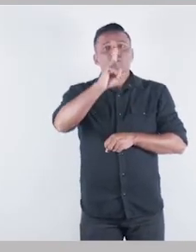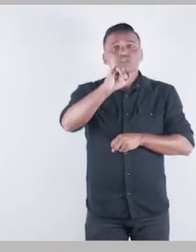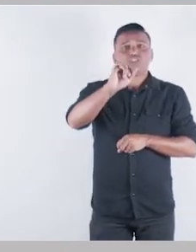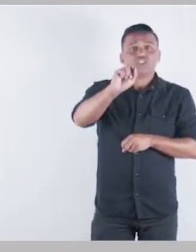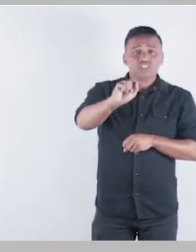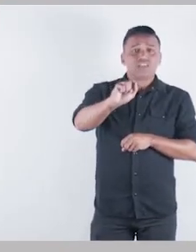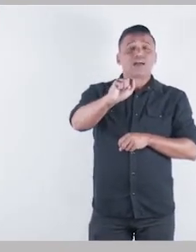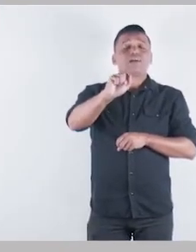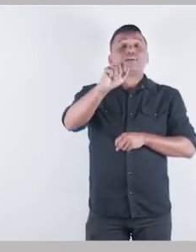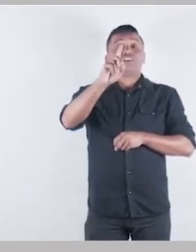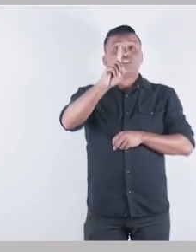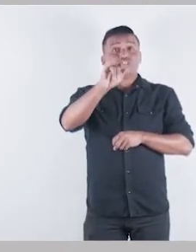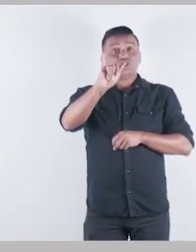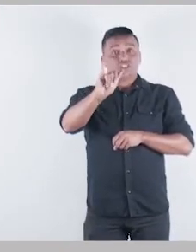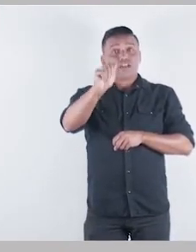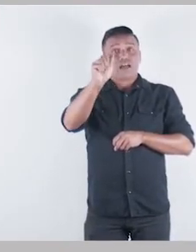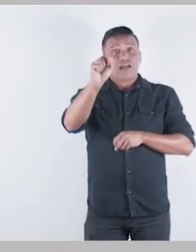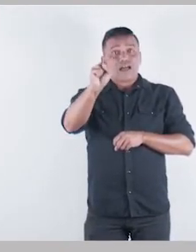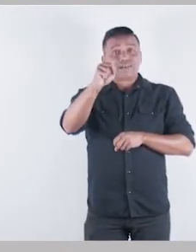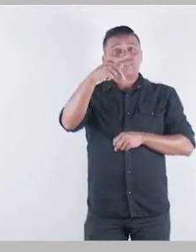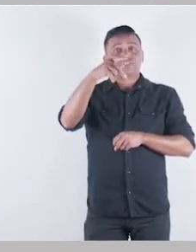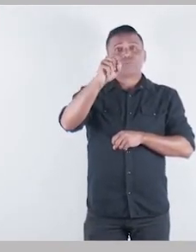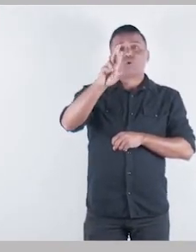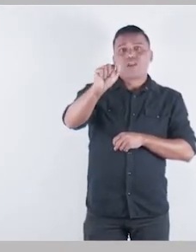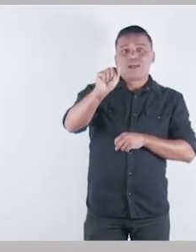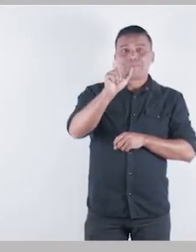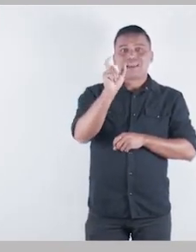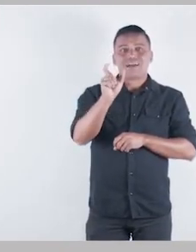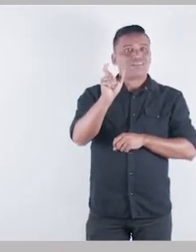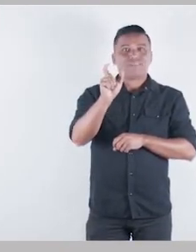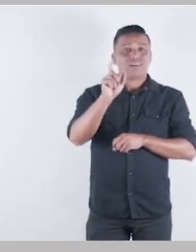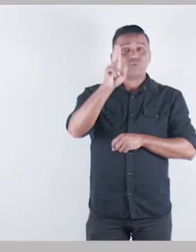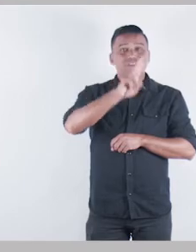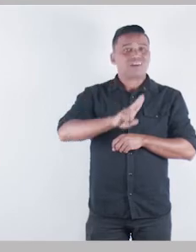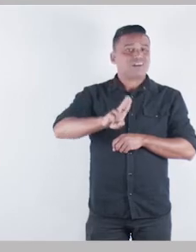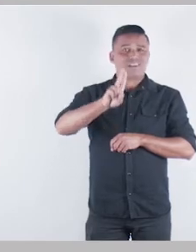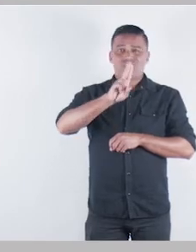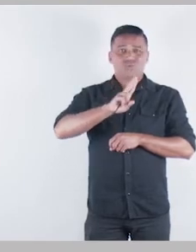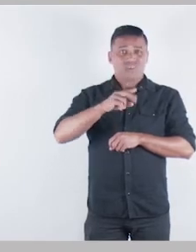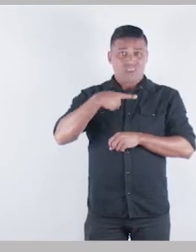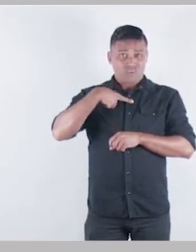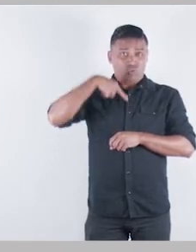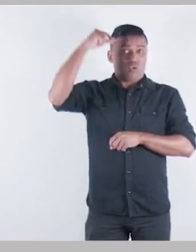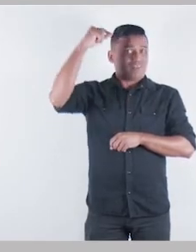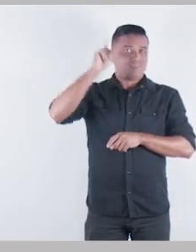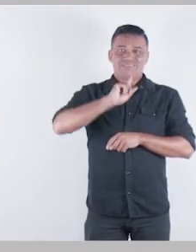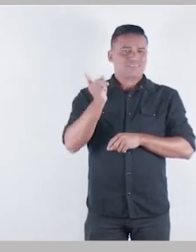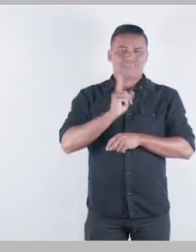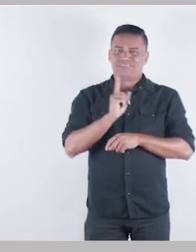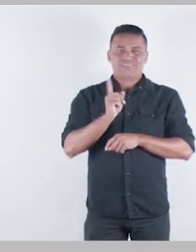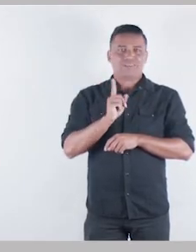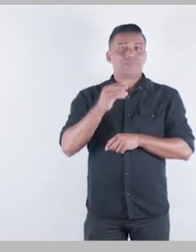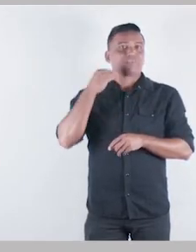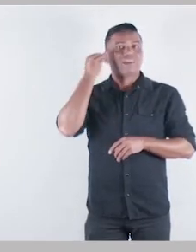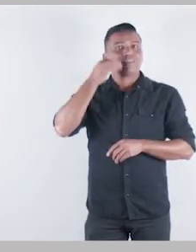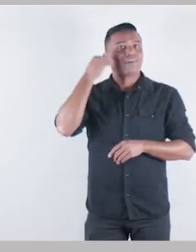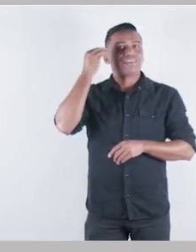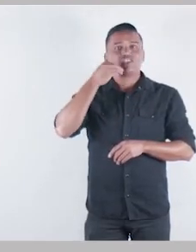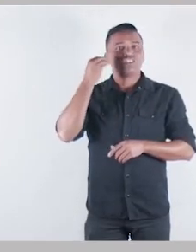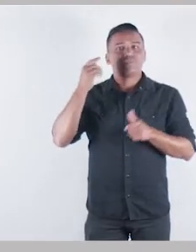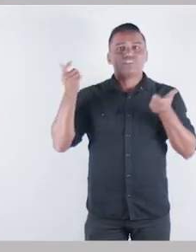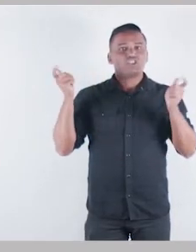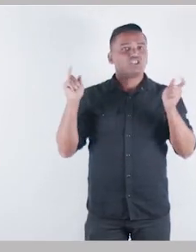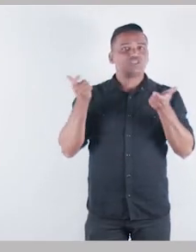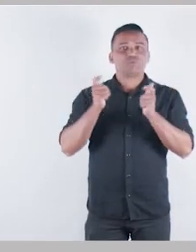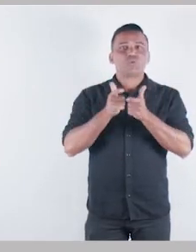que está sendo usado, o meu senso crítico aponta que há uma tentativa de minimizar